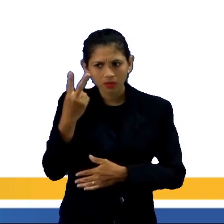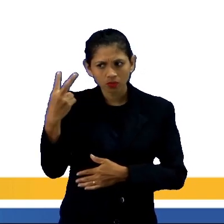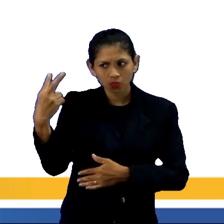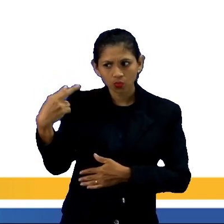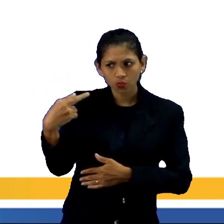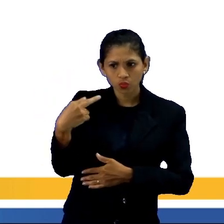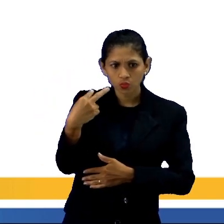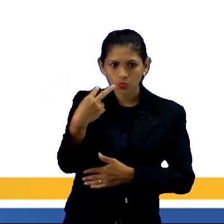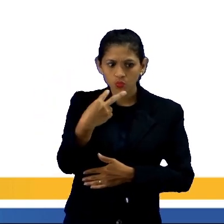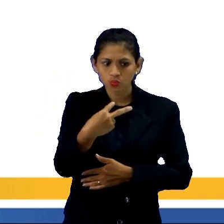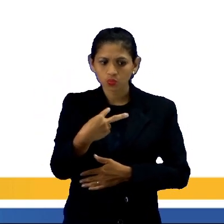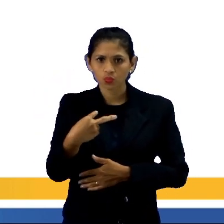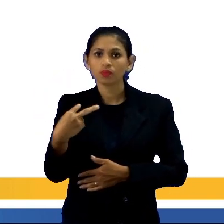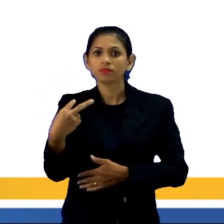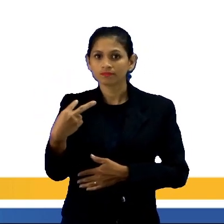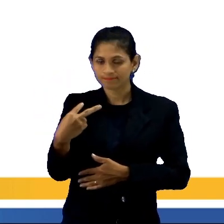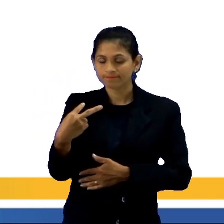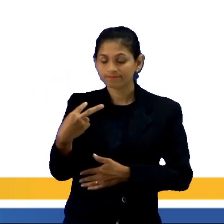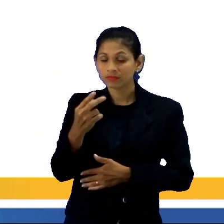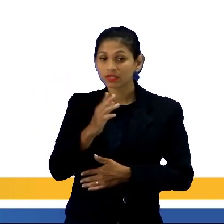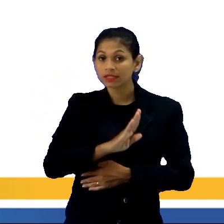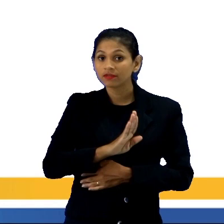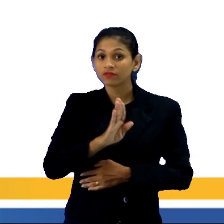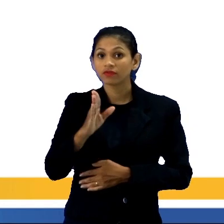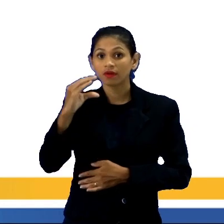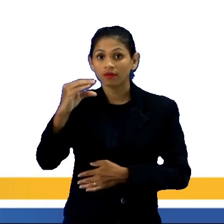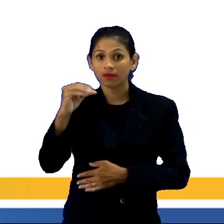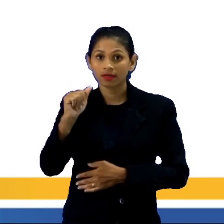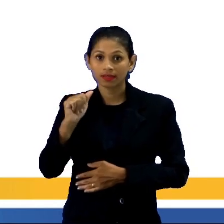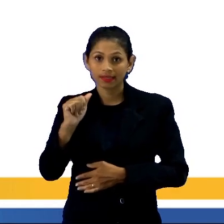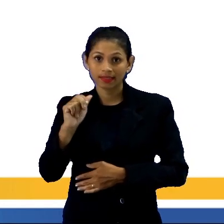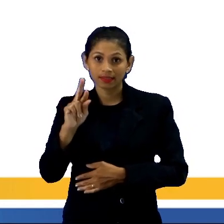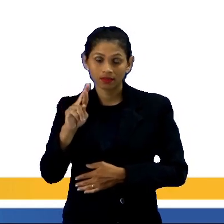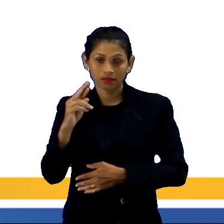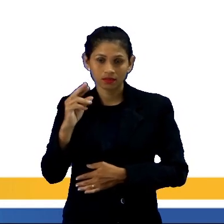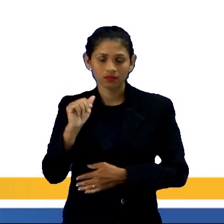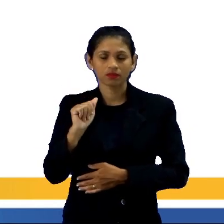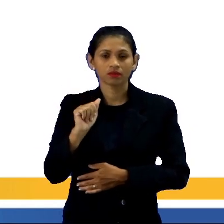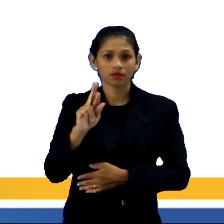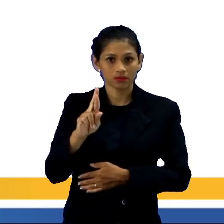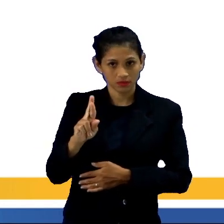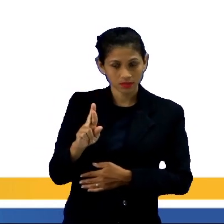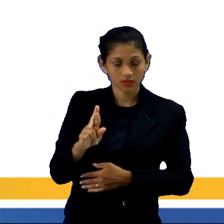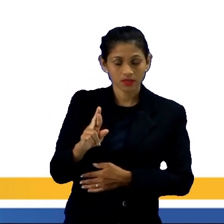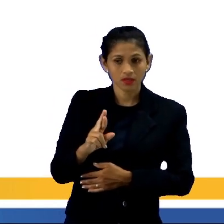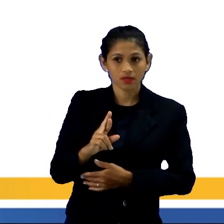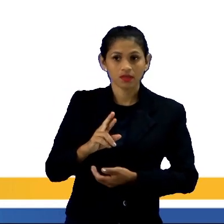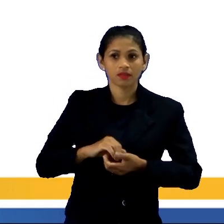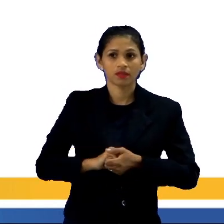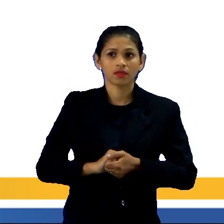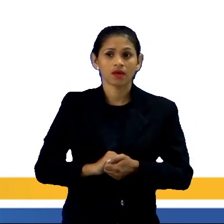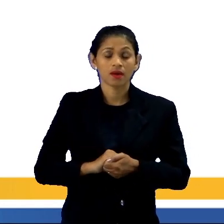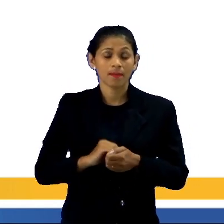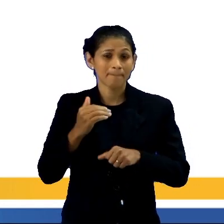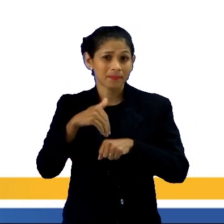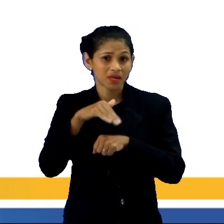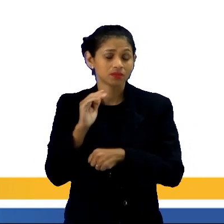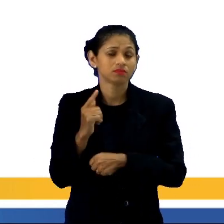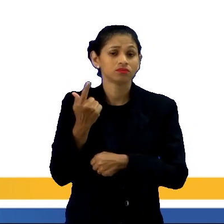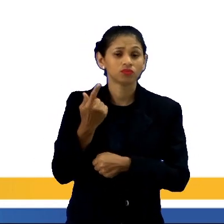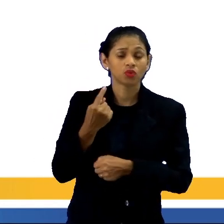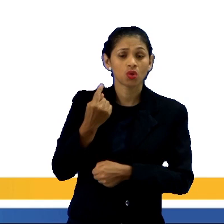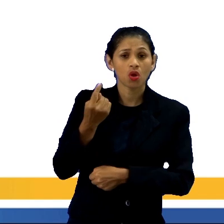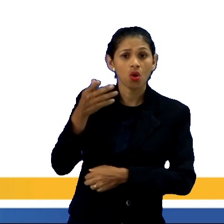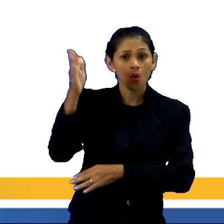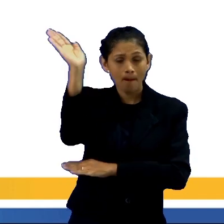para assistir à Copa do Mundo, nesta em que o Brasil mais uma vez foi acordado em seu sonho do Hexa, talvez nem